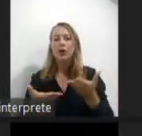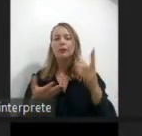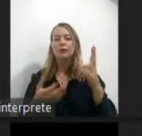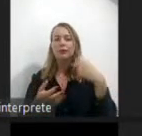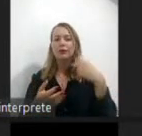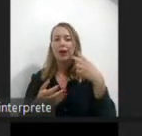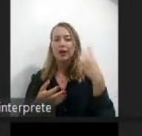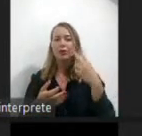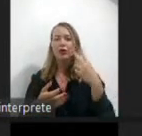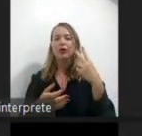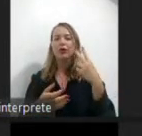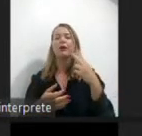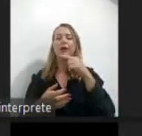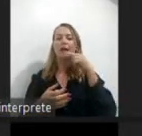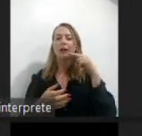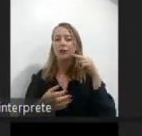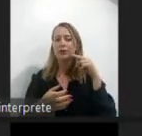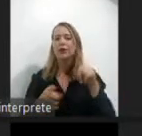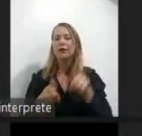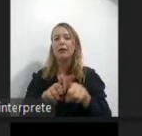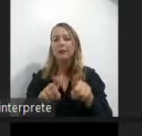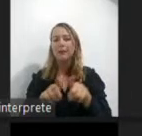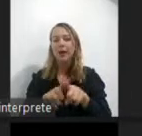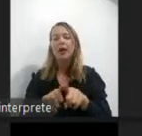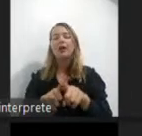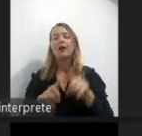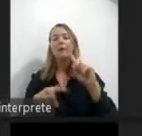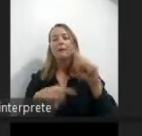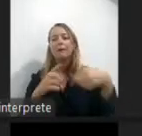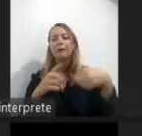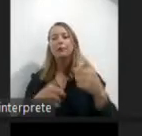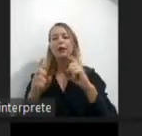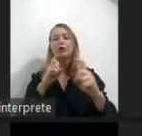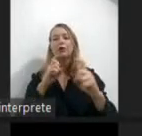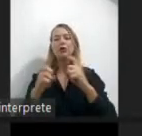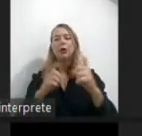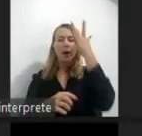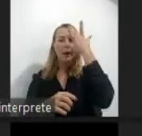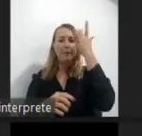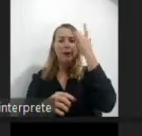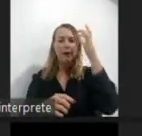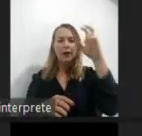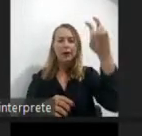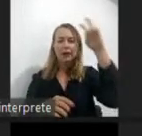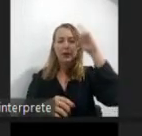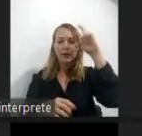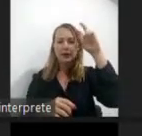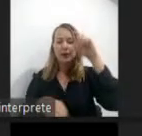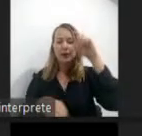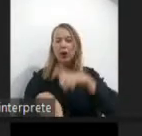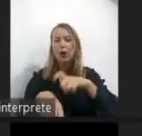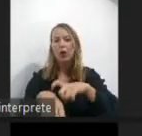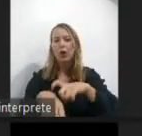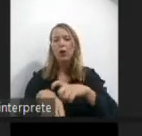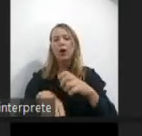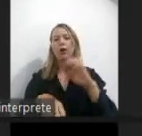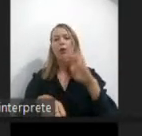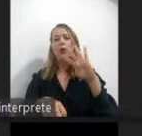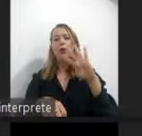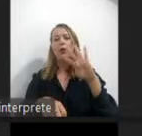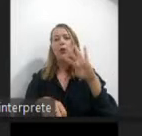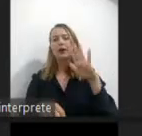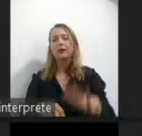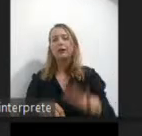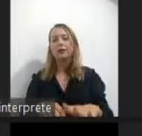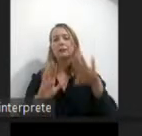para a próxima sessão ordinária, no dia de amanhã, quinta-feira, às 16 horas, o